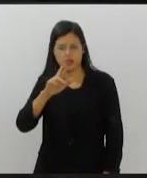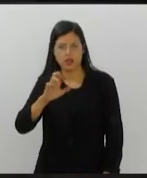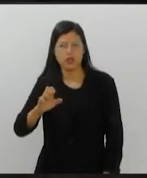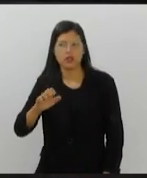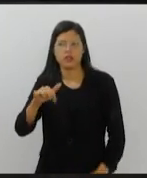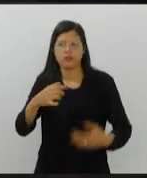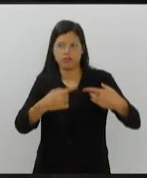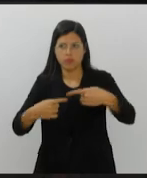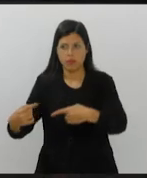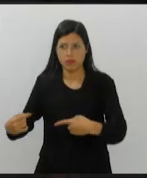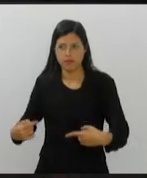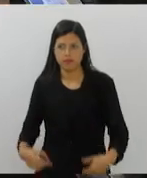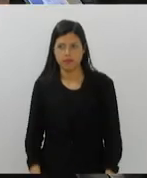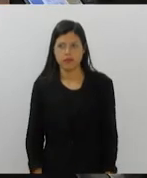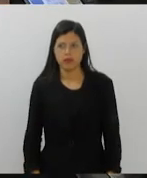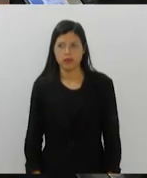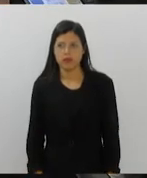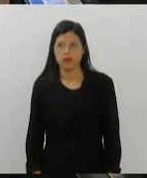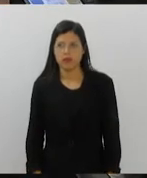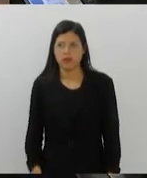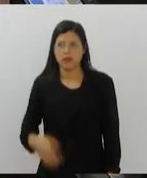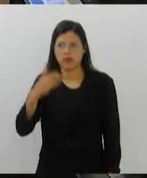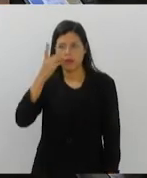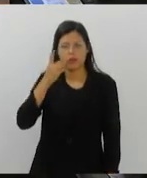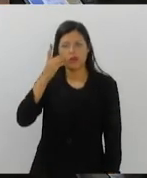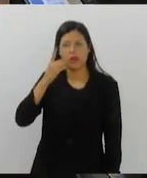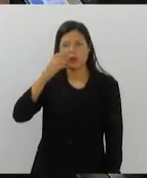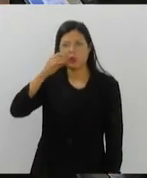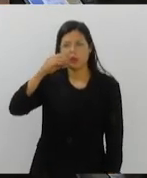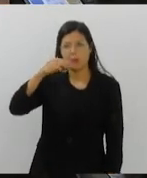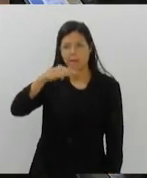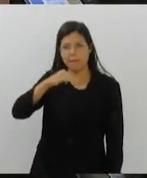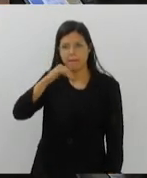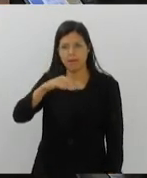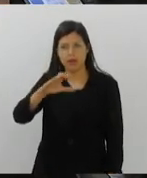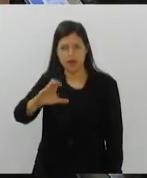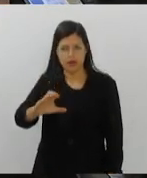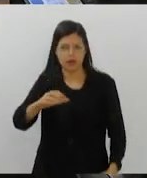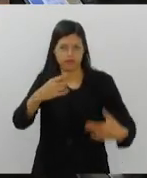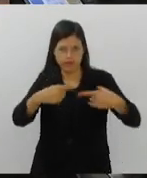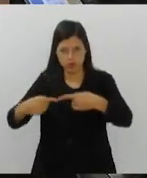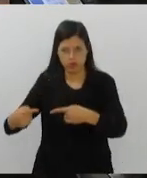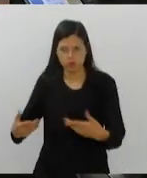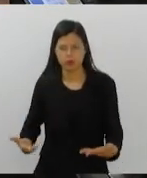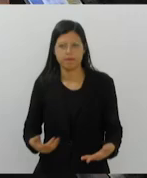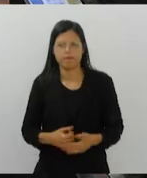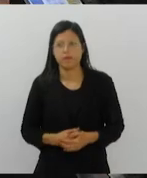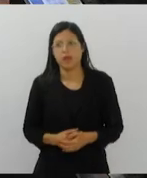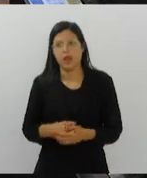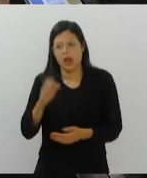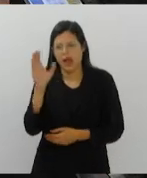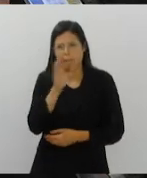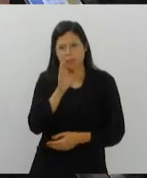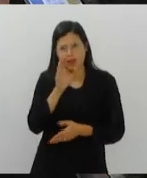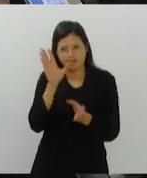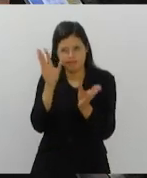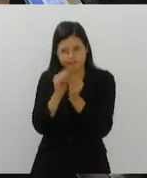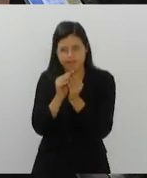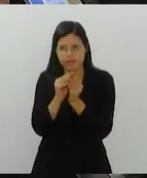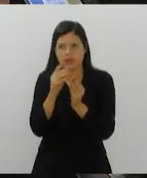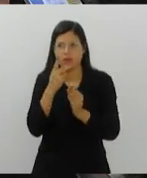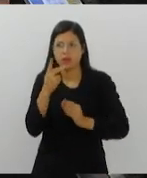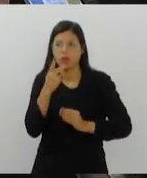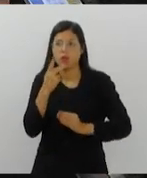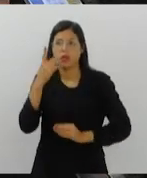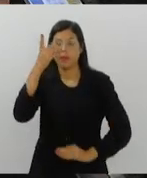Para discutir. Para deputado discutir. Mink, por favor, para discutir. Muito rapidamente, dizer o seguinte. Deputado Átila